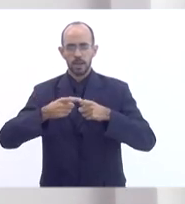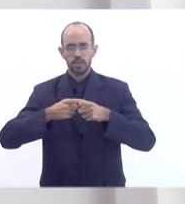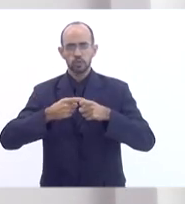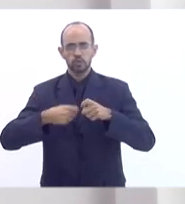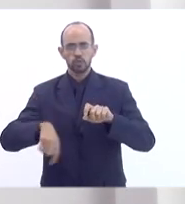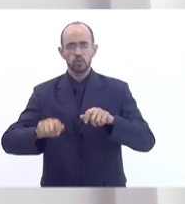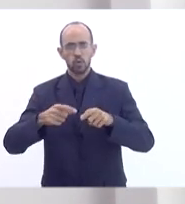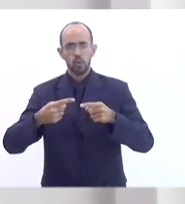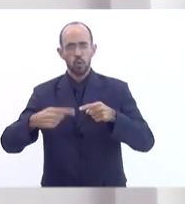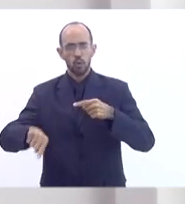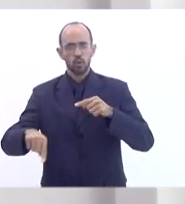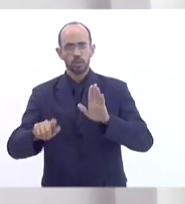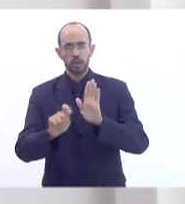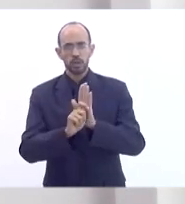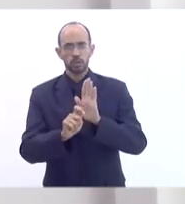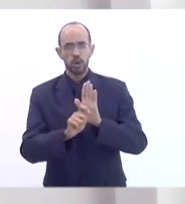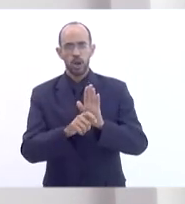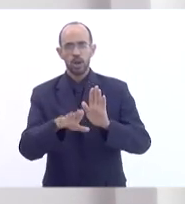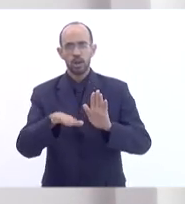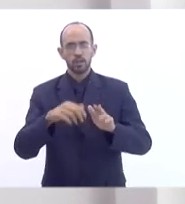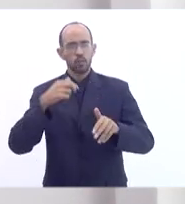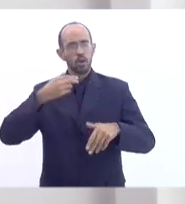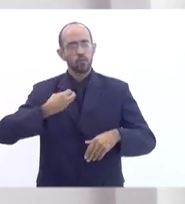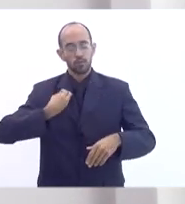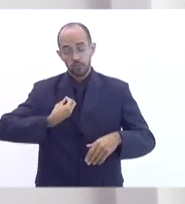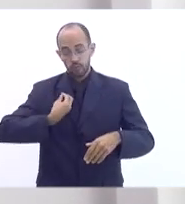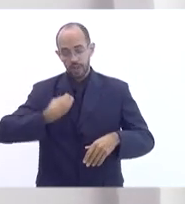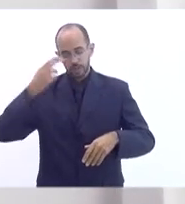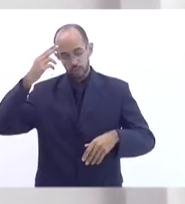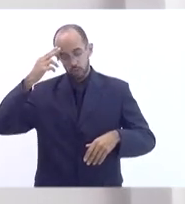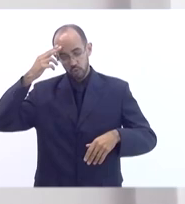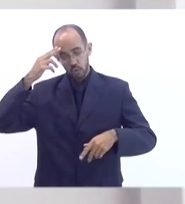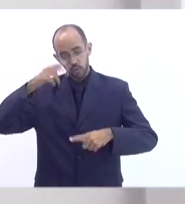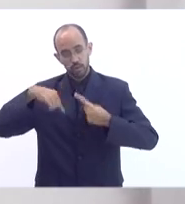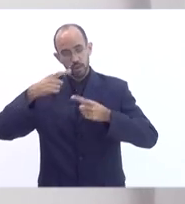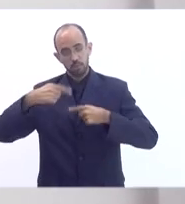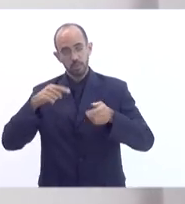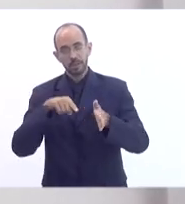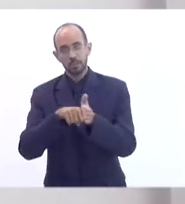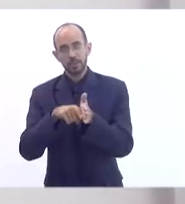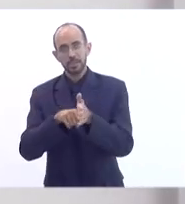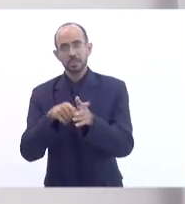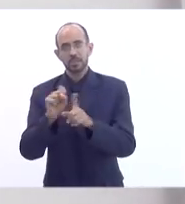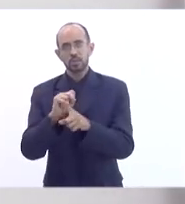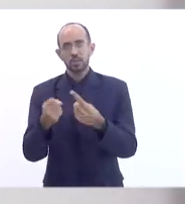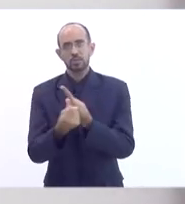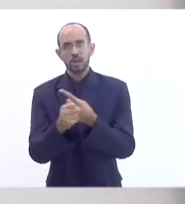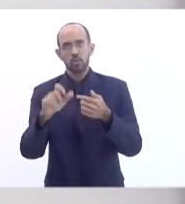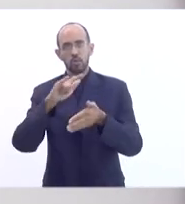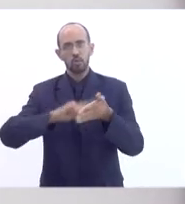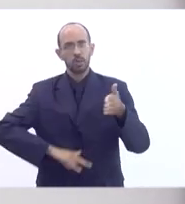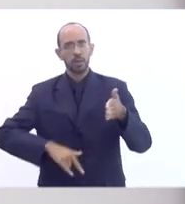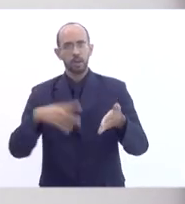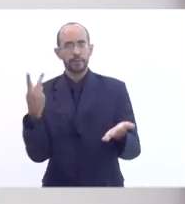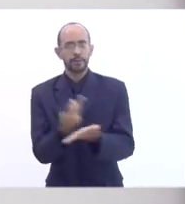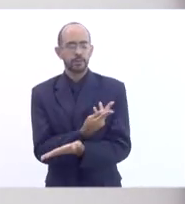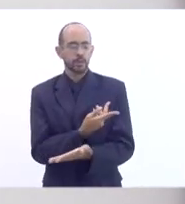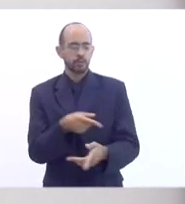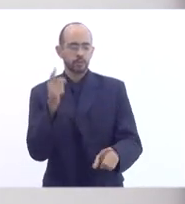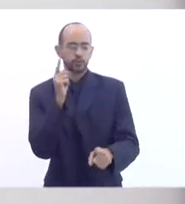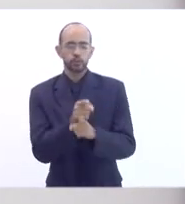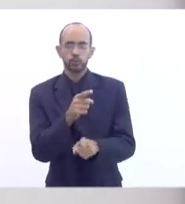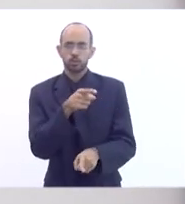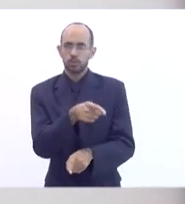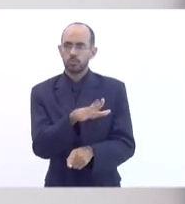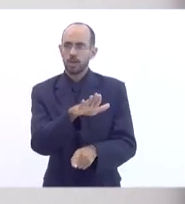toxicológico e e todo esse sonho para ao final na pesquisa social e documental ter isso checado